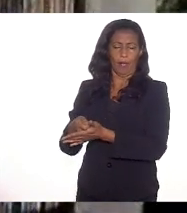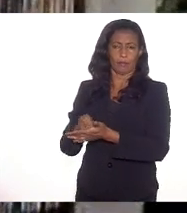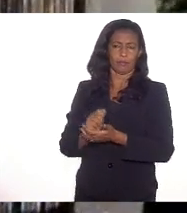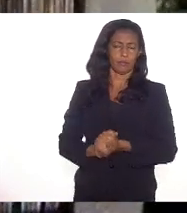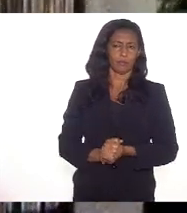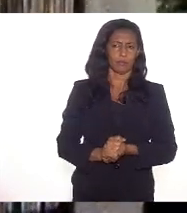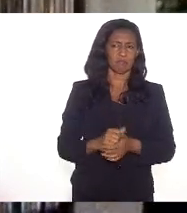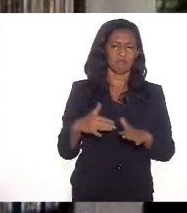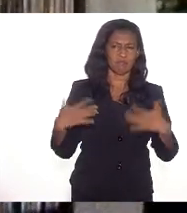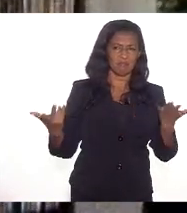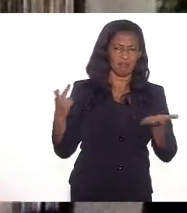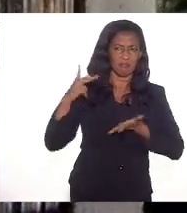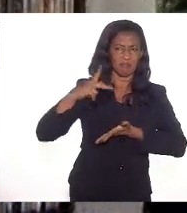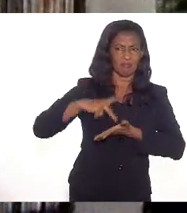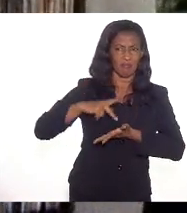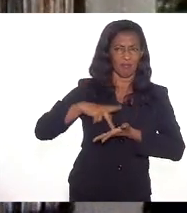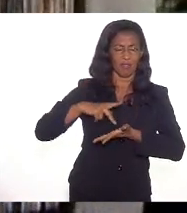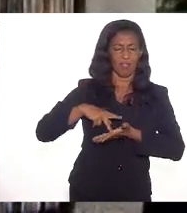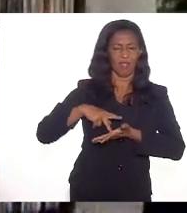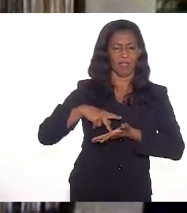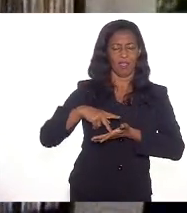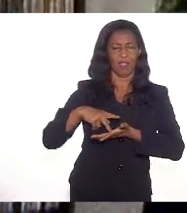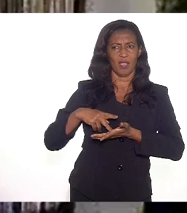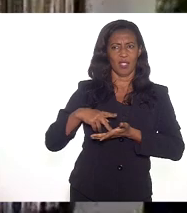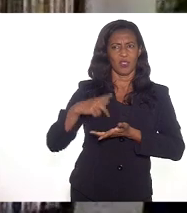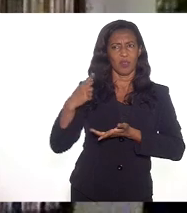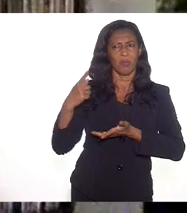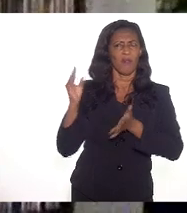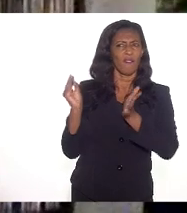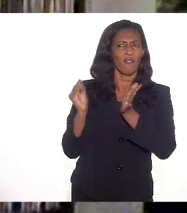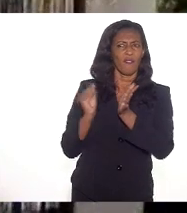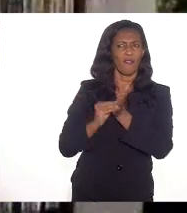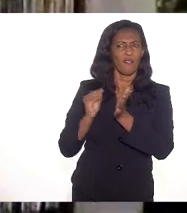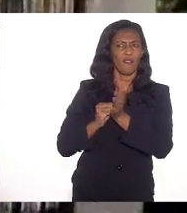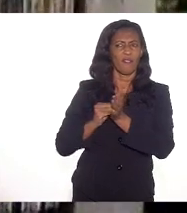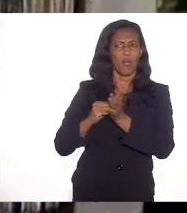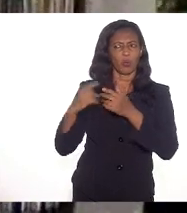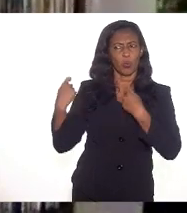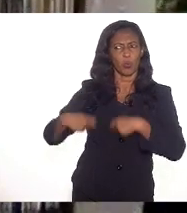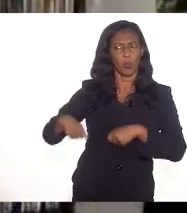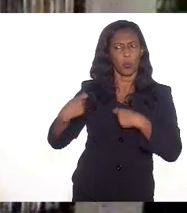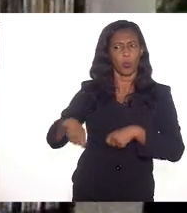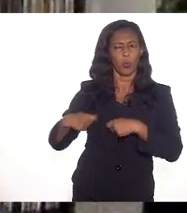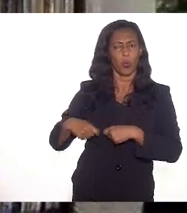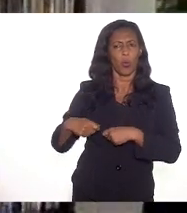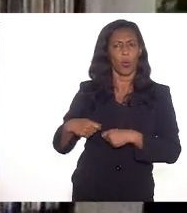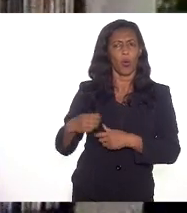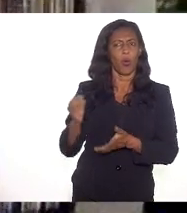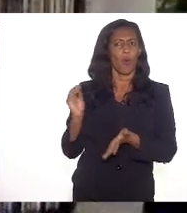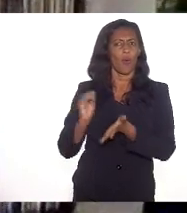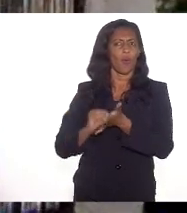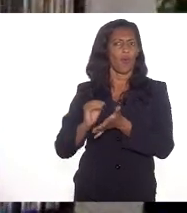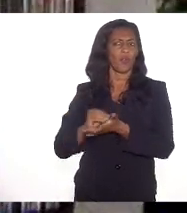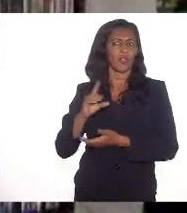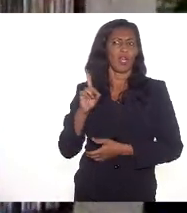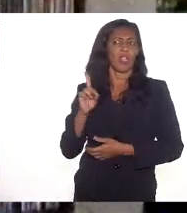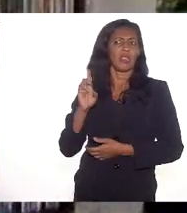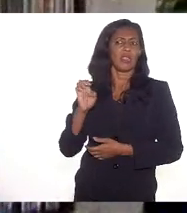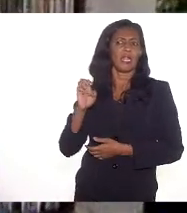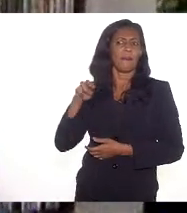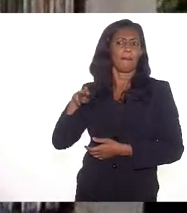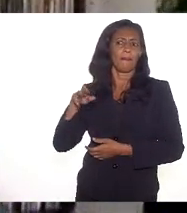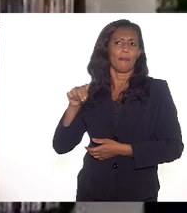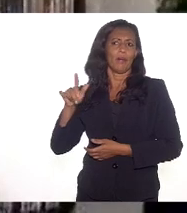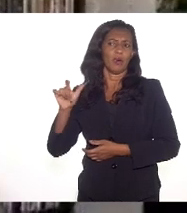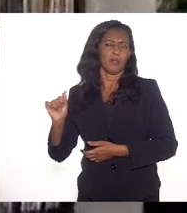que realmente é porque falta necessidade ou falta demanda? Ou porque uma situação